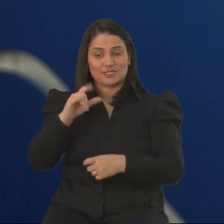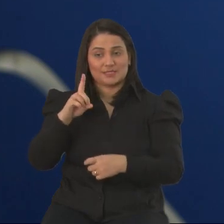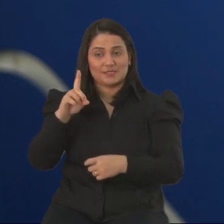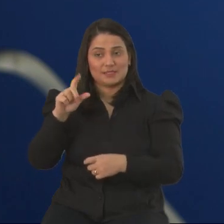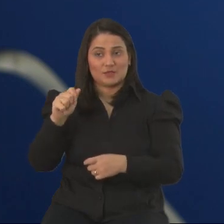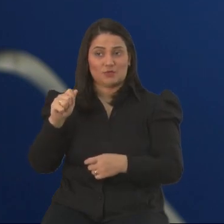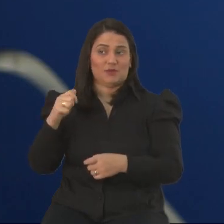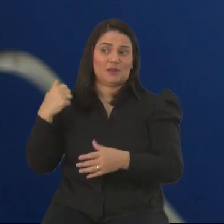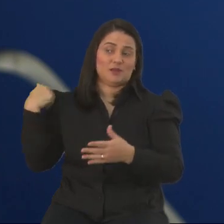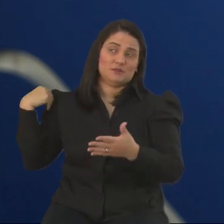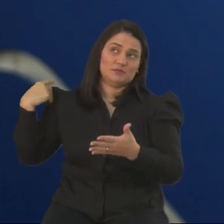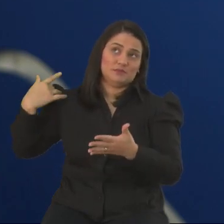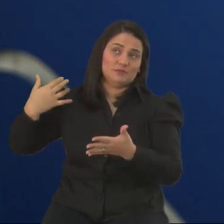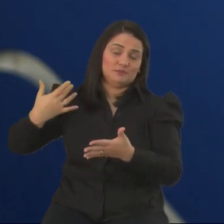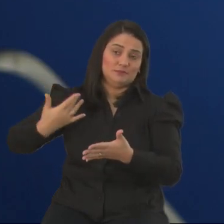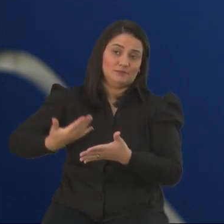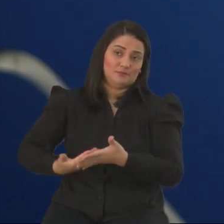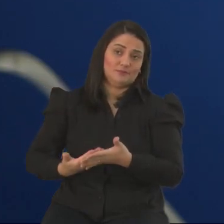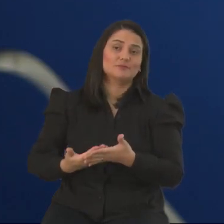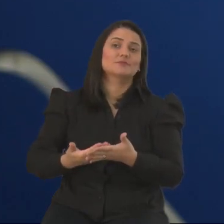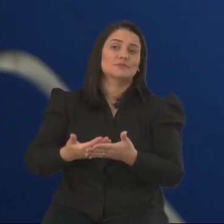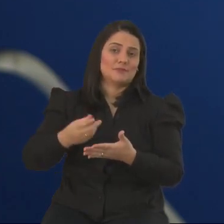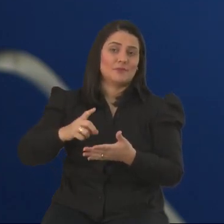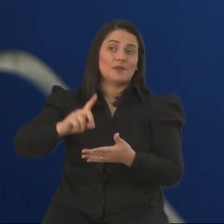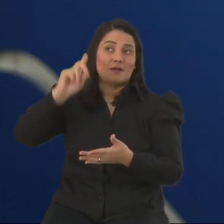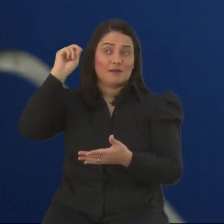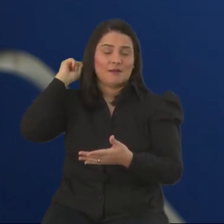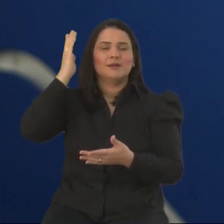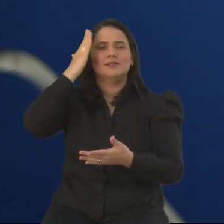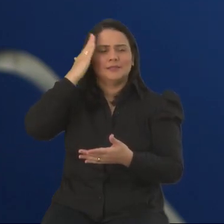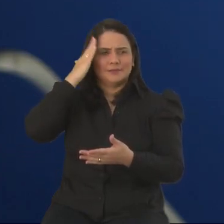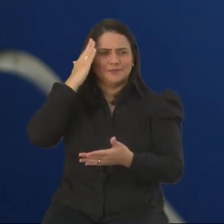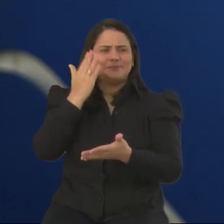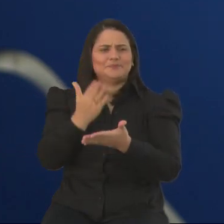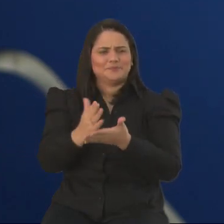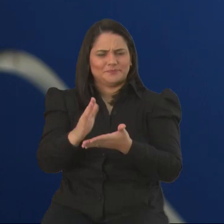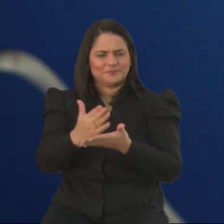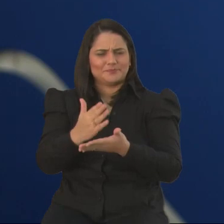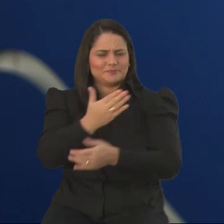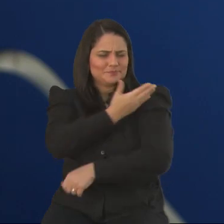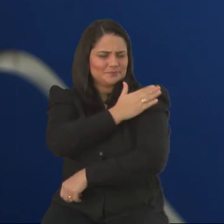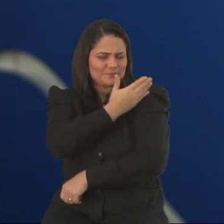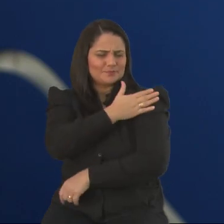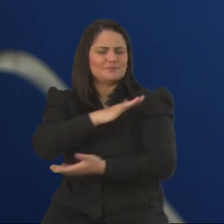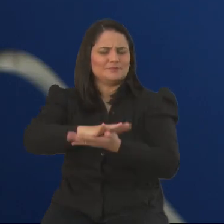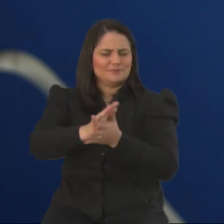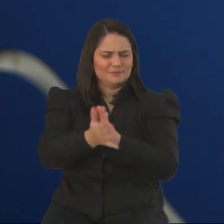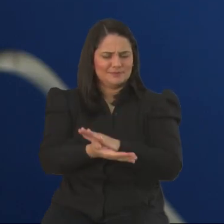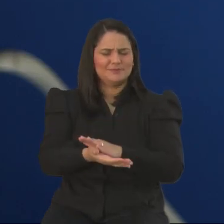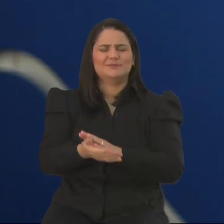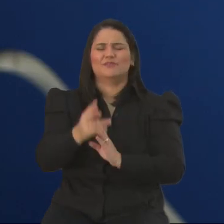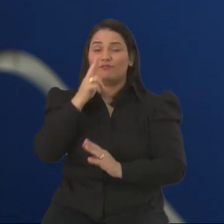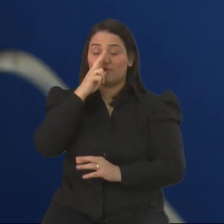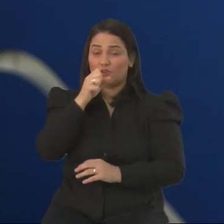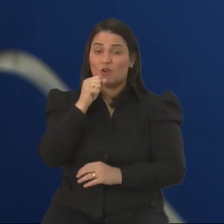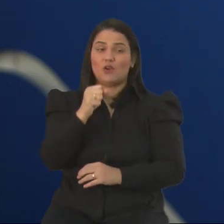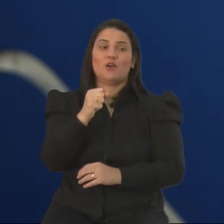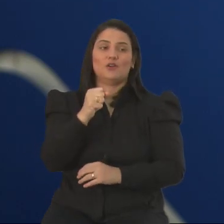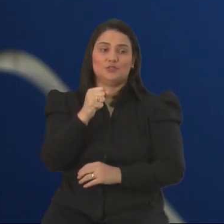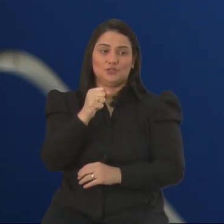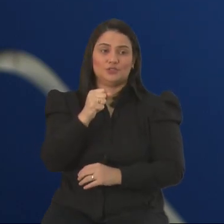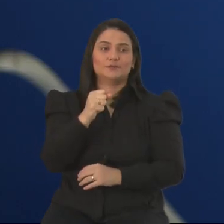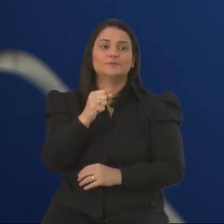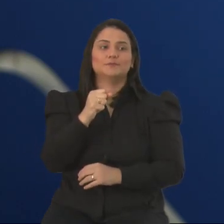E, naquela época, sabemos que o preconceito, a discriminação com as mulheres era muito mais forte. E nós aqui